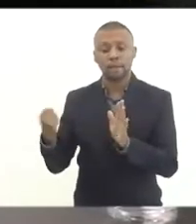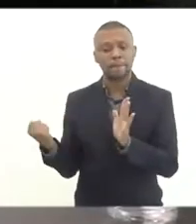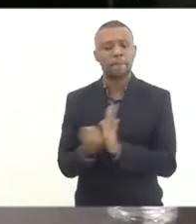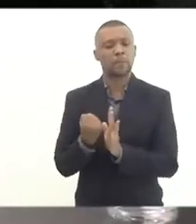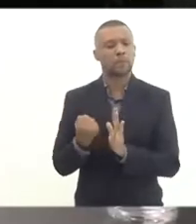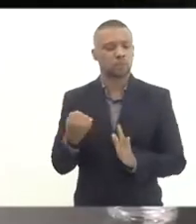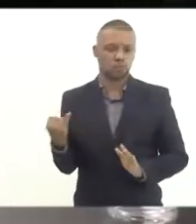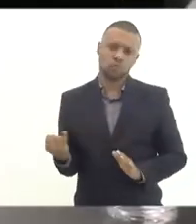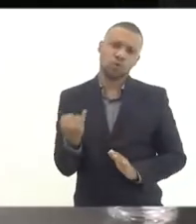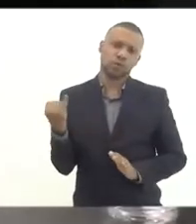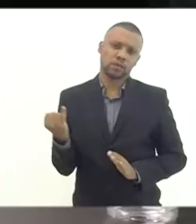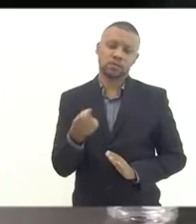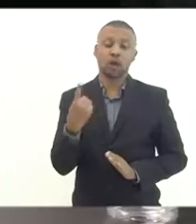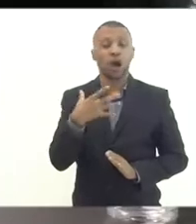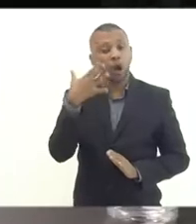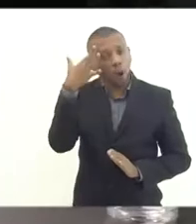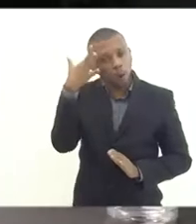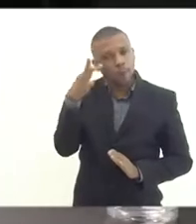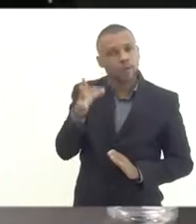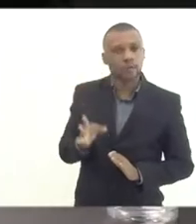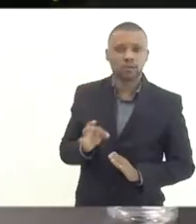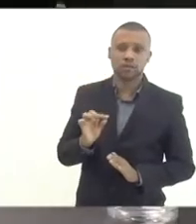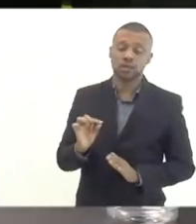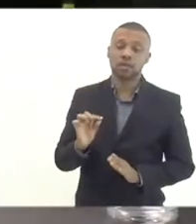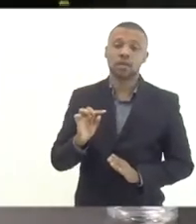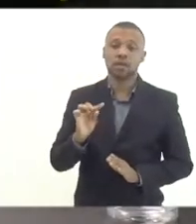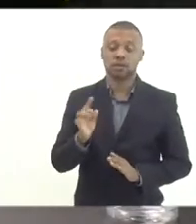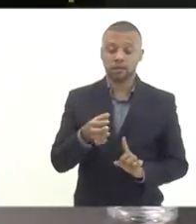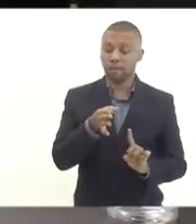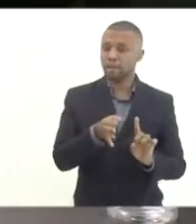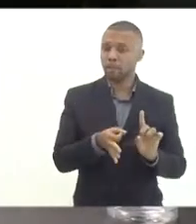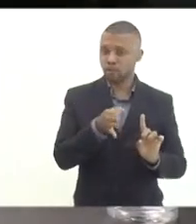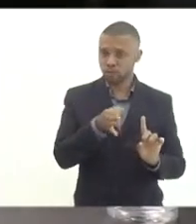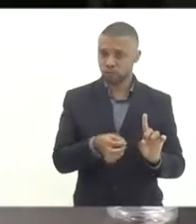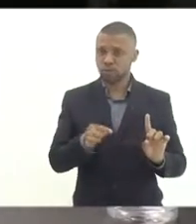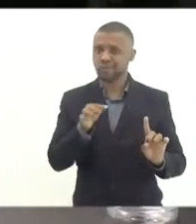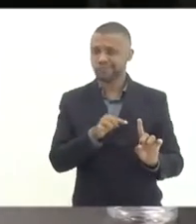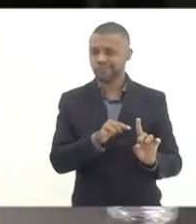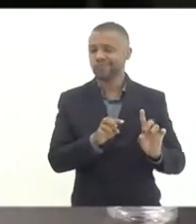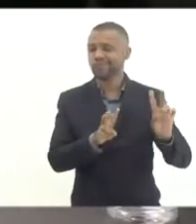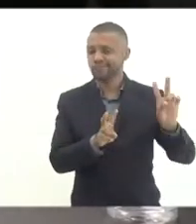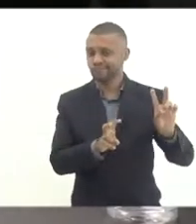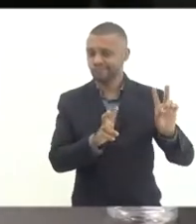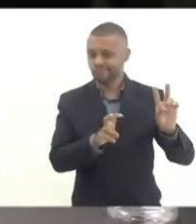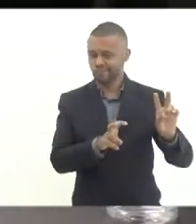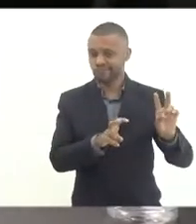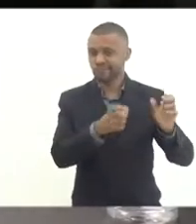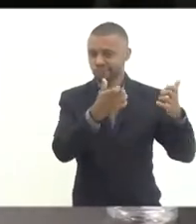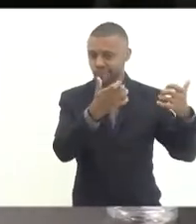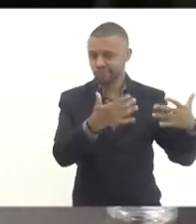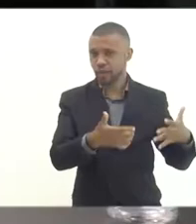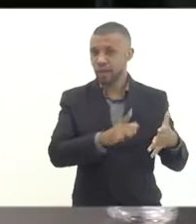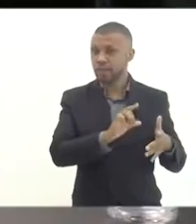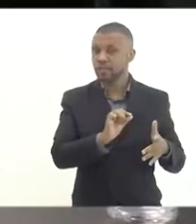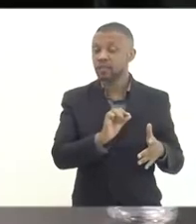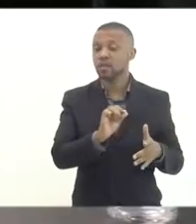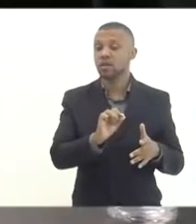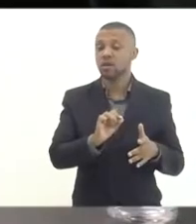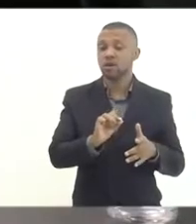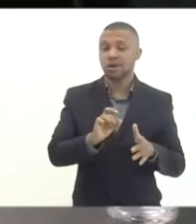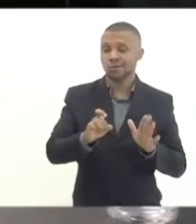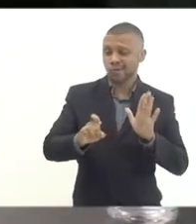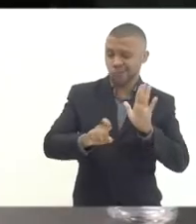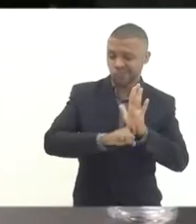relevância compreendendo que a nossa promotor ali citou que a uso abusivo de drogas